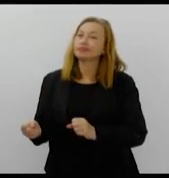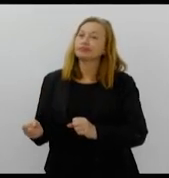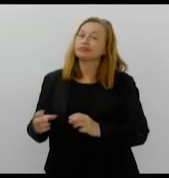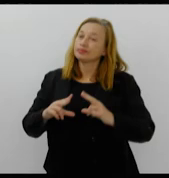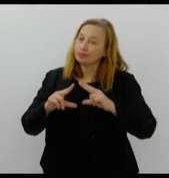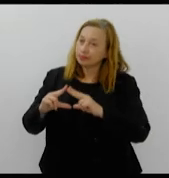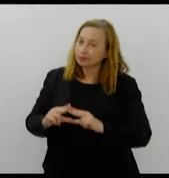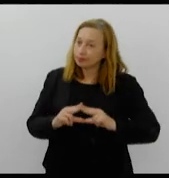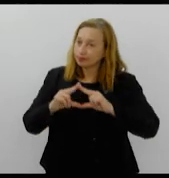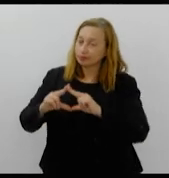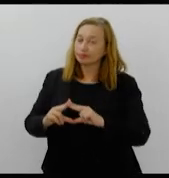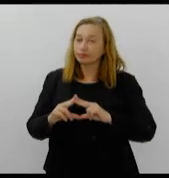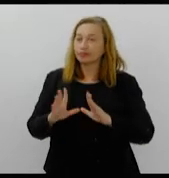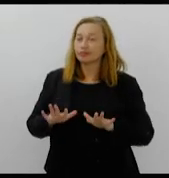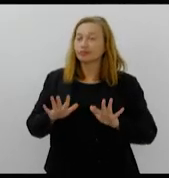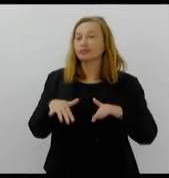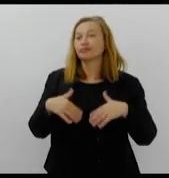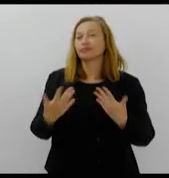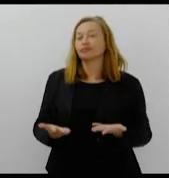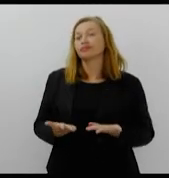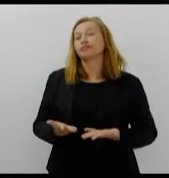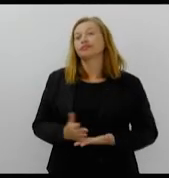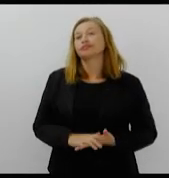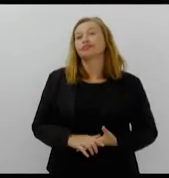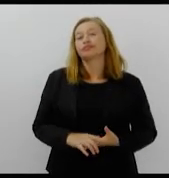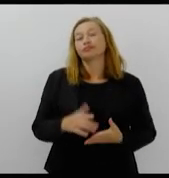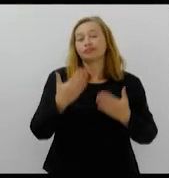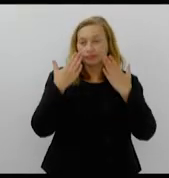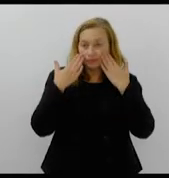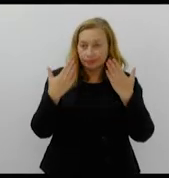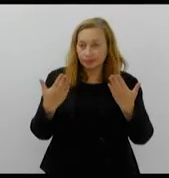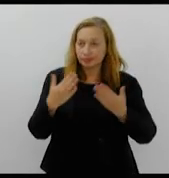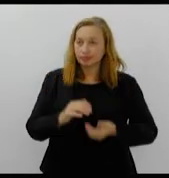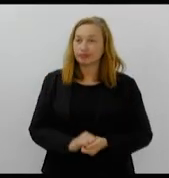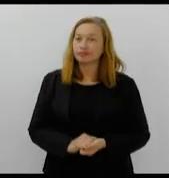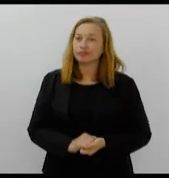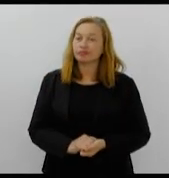reaproveitado. Enfim, nós estamos apresentando